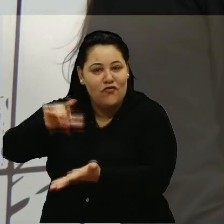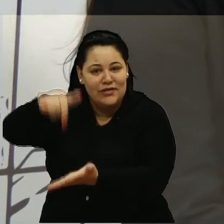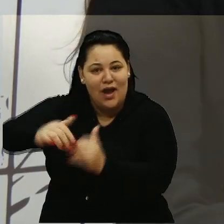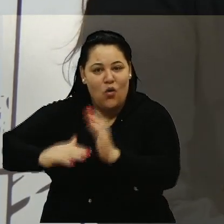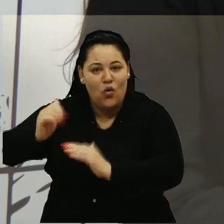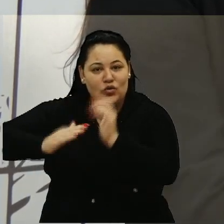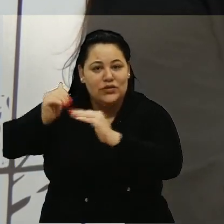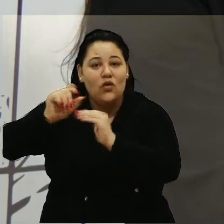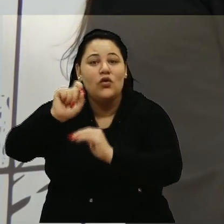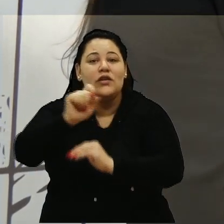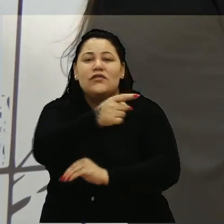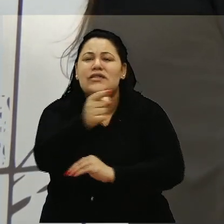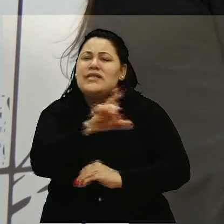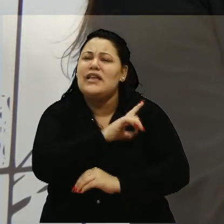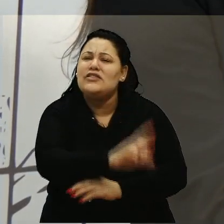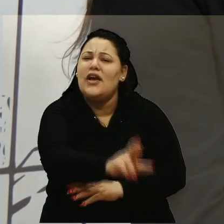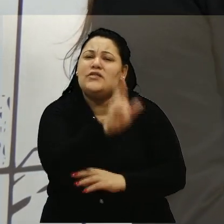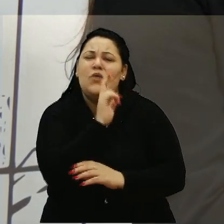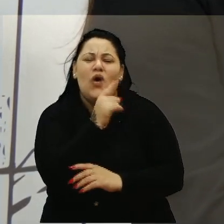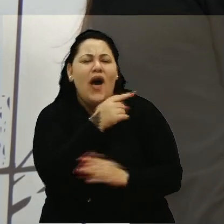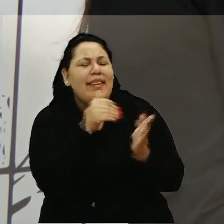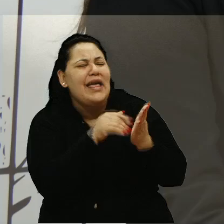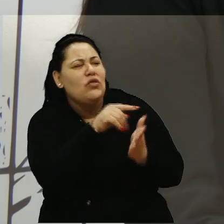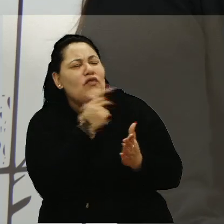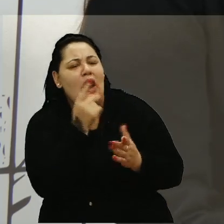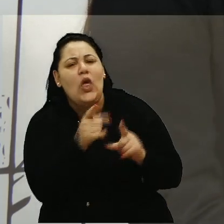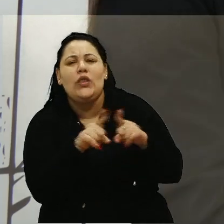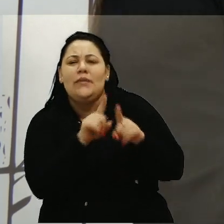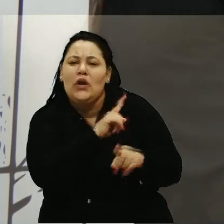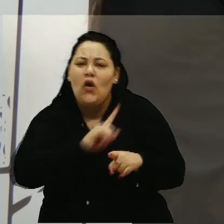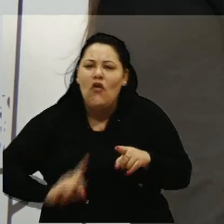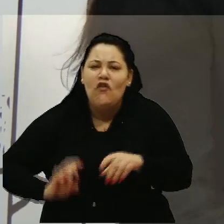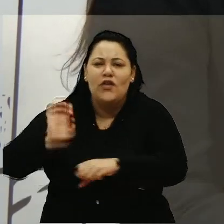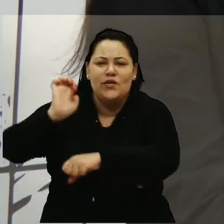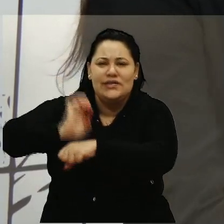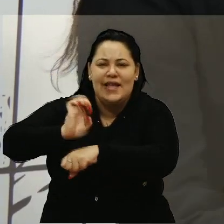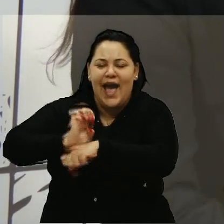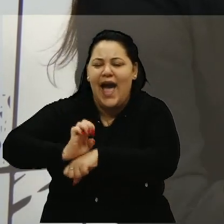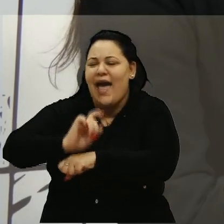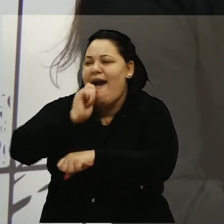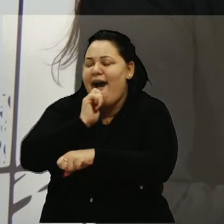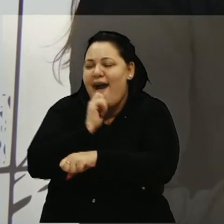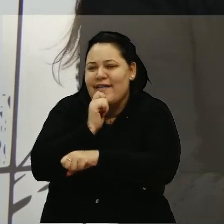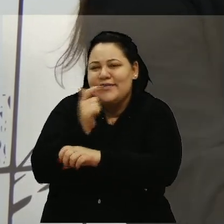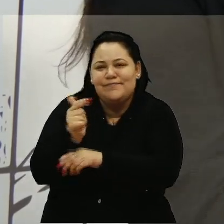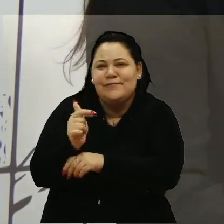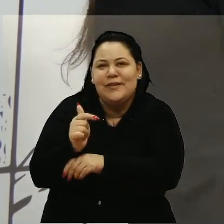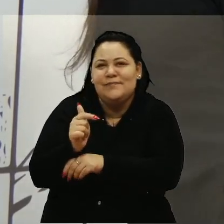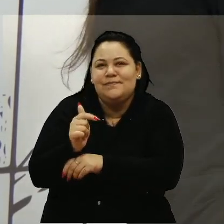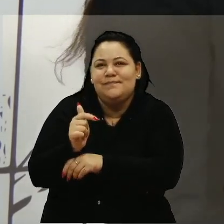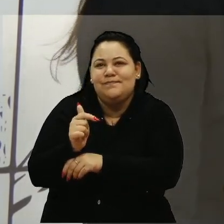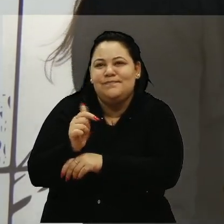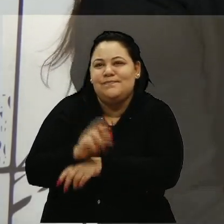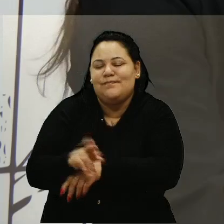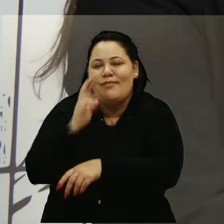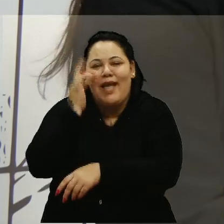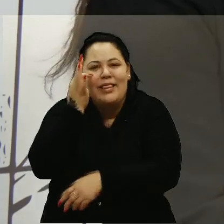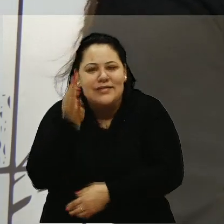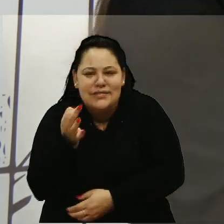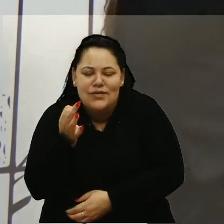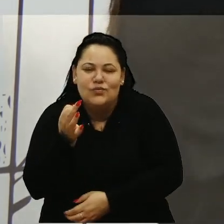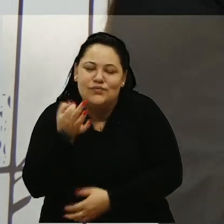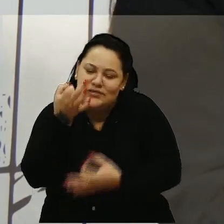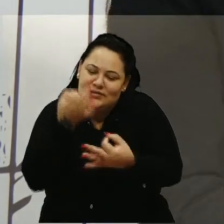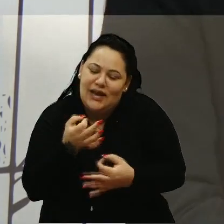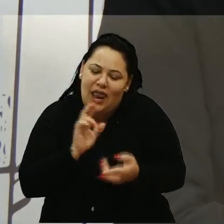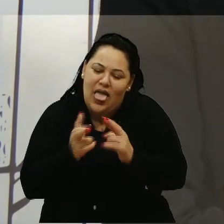vocês têm de retorno? Até a senhora falou que o governo do estado não está dando a devida atenção em relação a